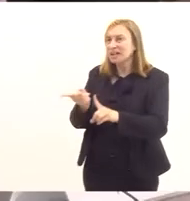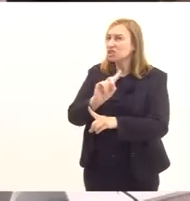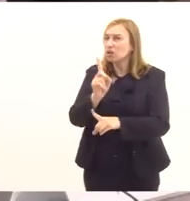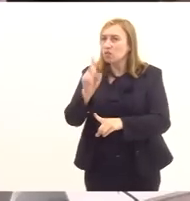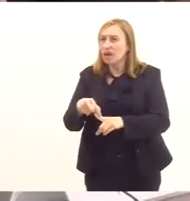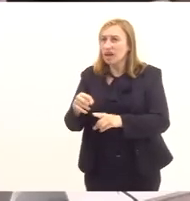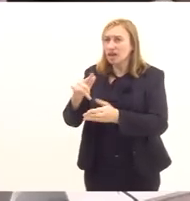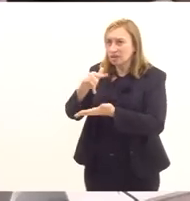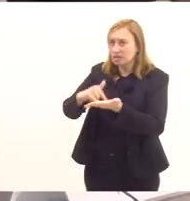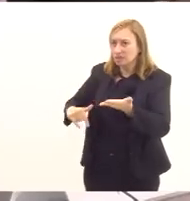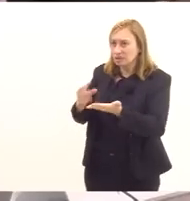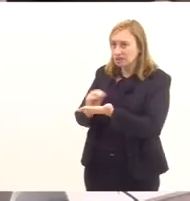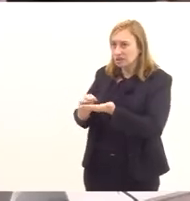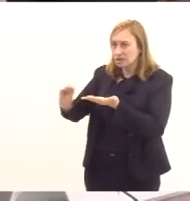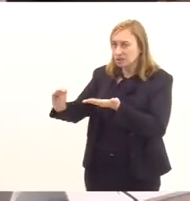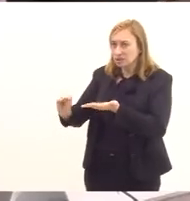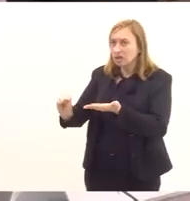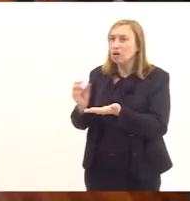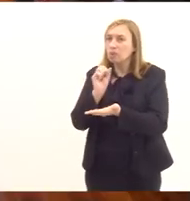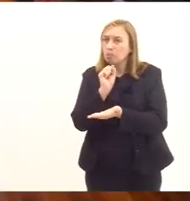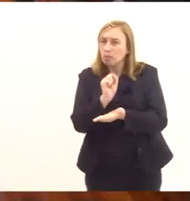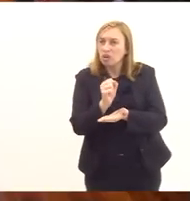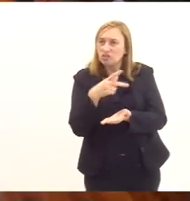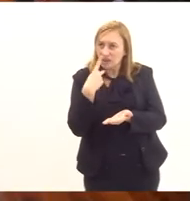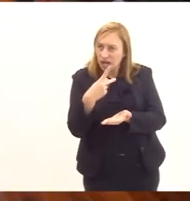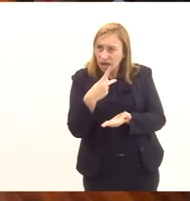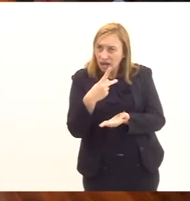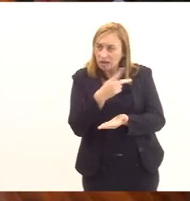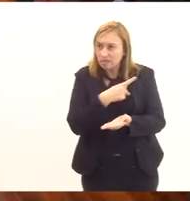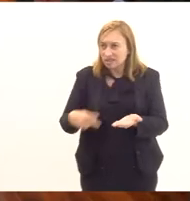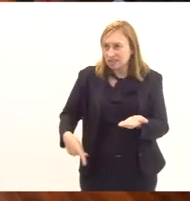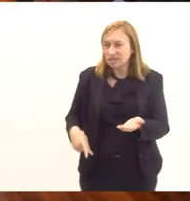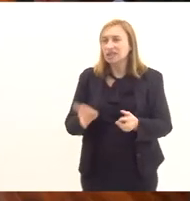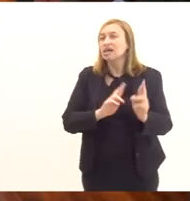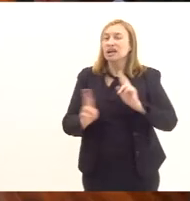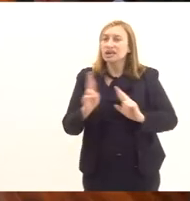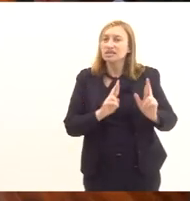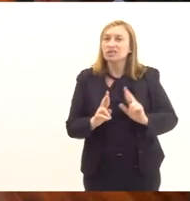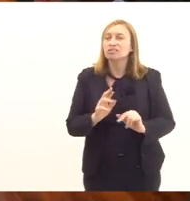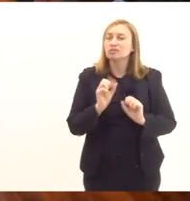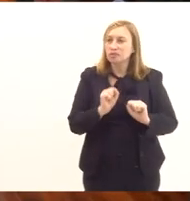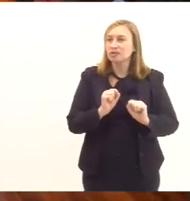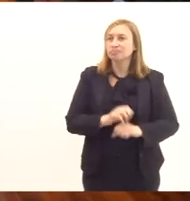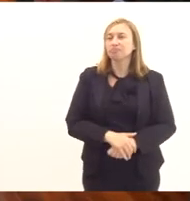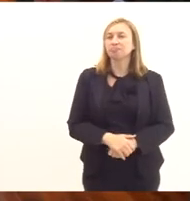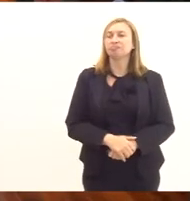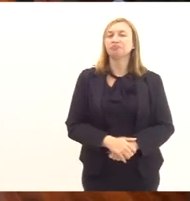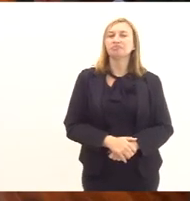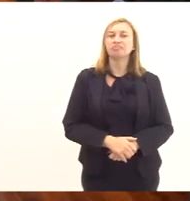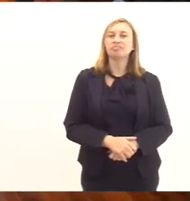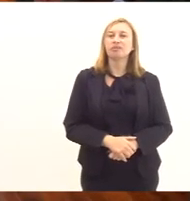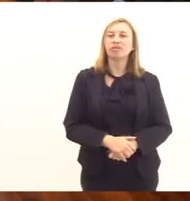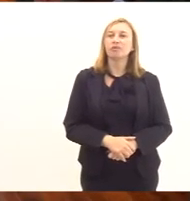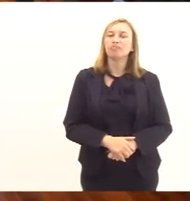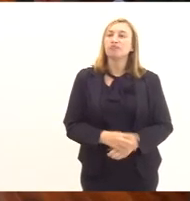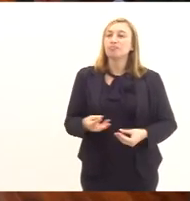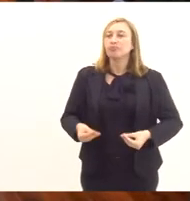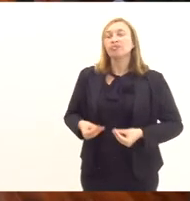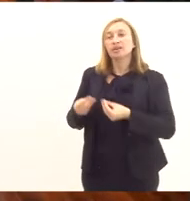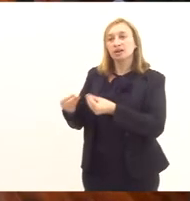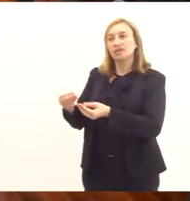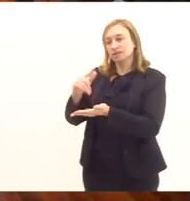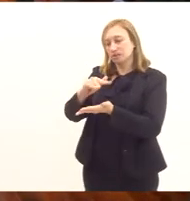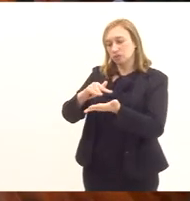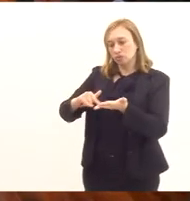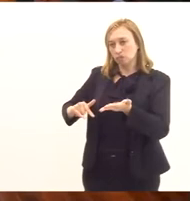Legislativa para entregar documentos para fazer lógico Deputado Adriano ele ele entrega